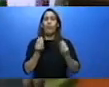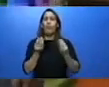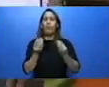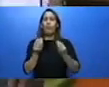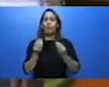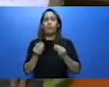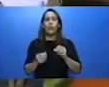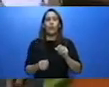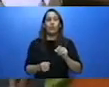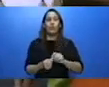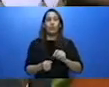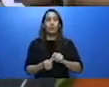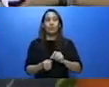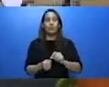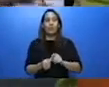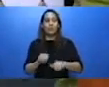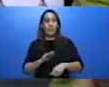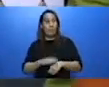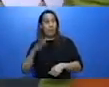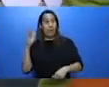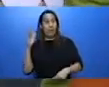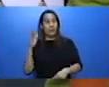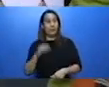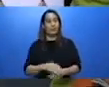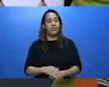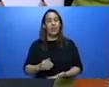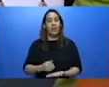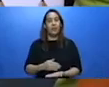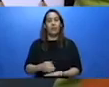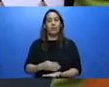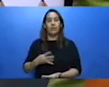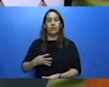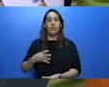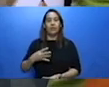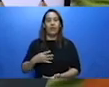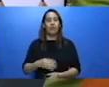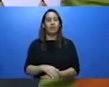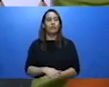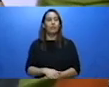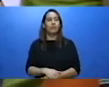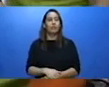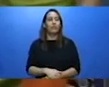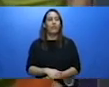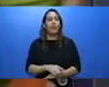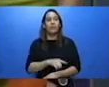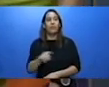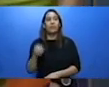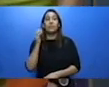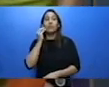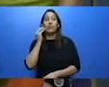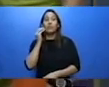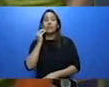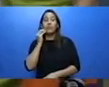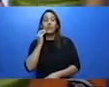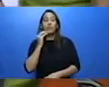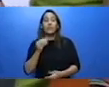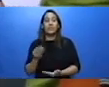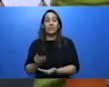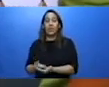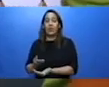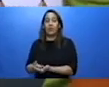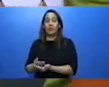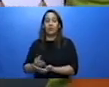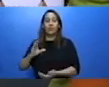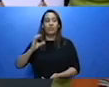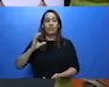Hoje nós faremos mais. Página 44. Você já fez experimentos nas aulas